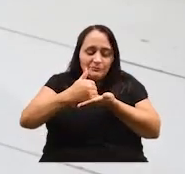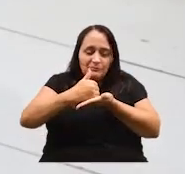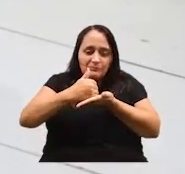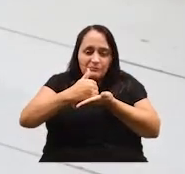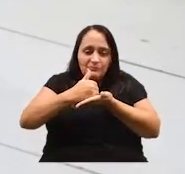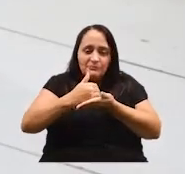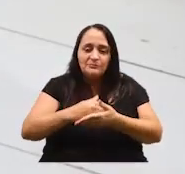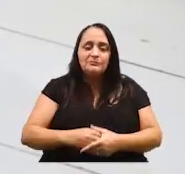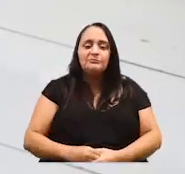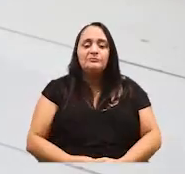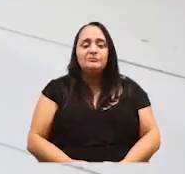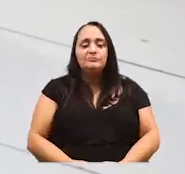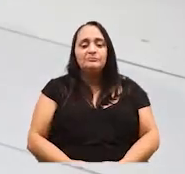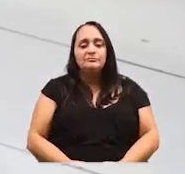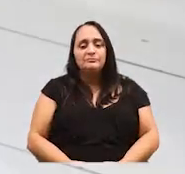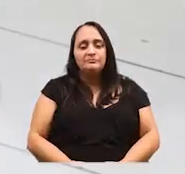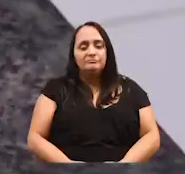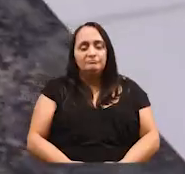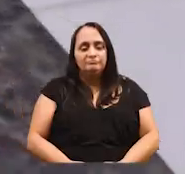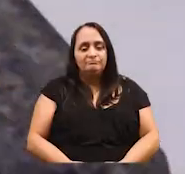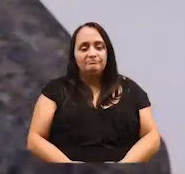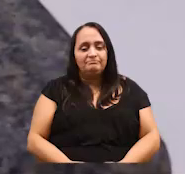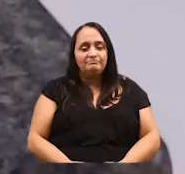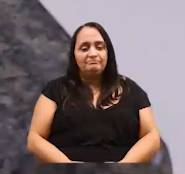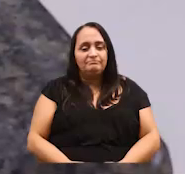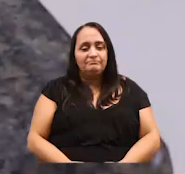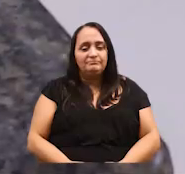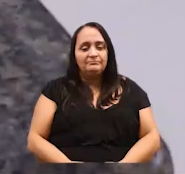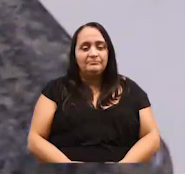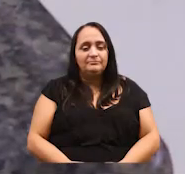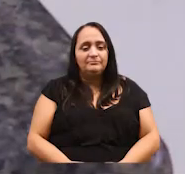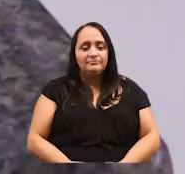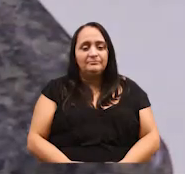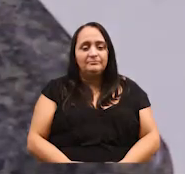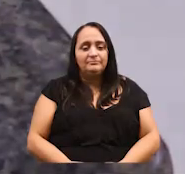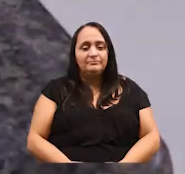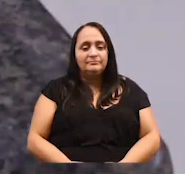certo? Mas tem pessoas que fazem que já vão colocando os pedacinhos